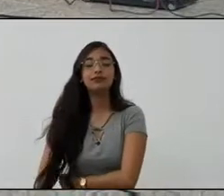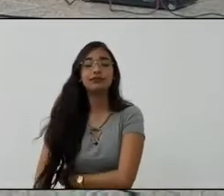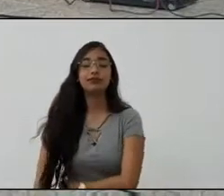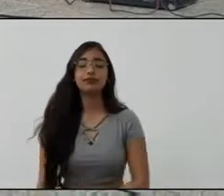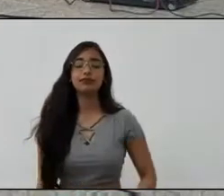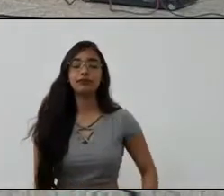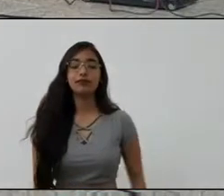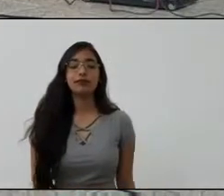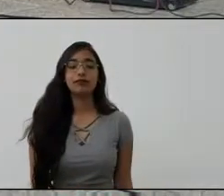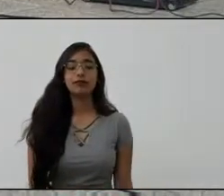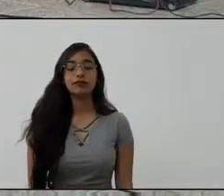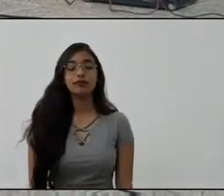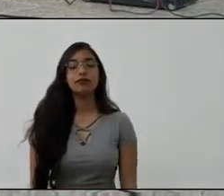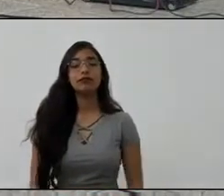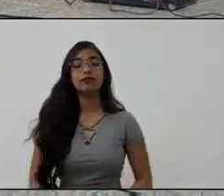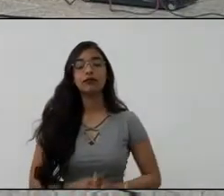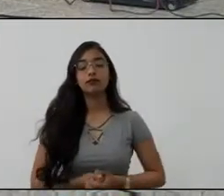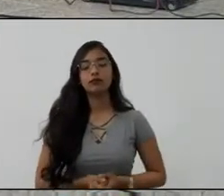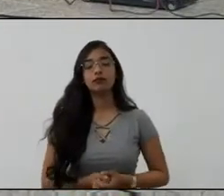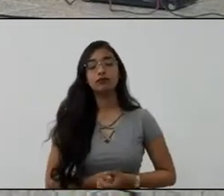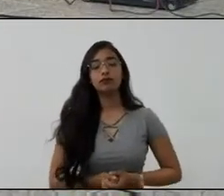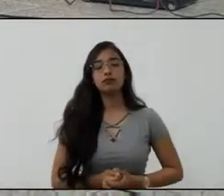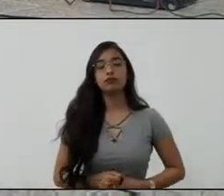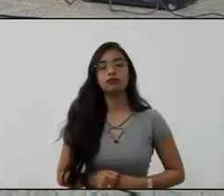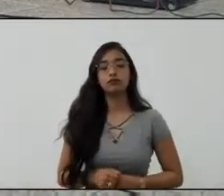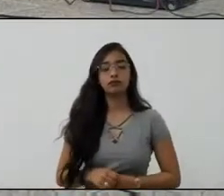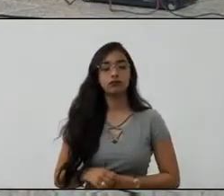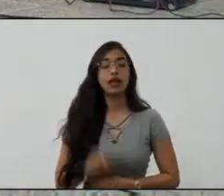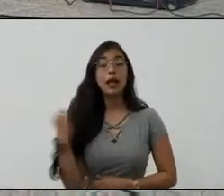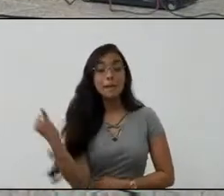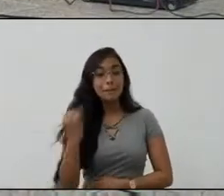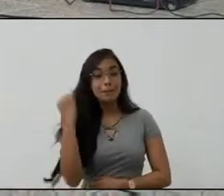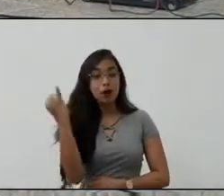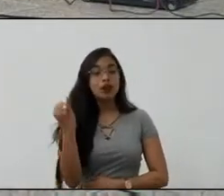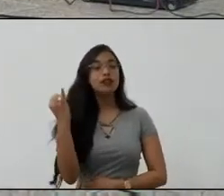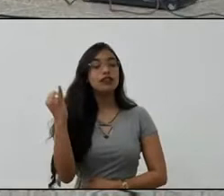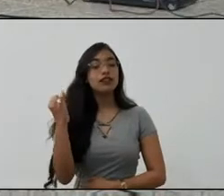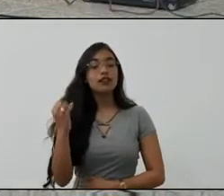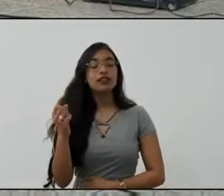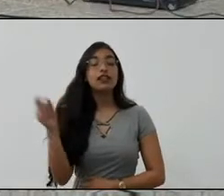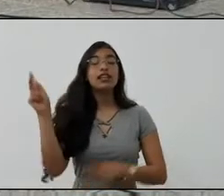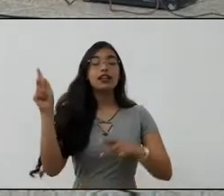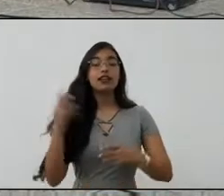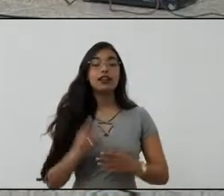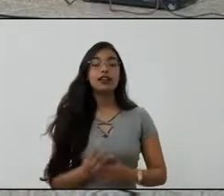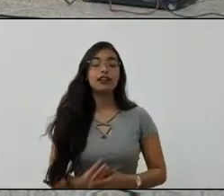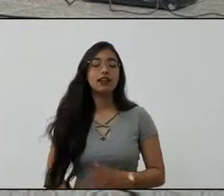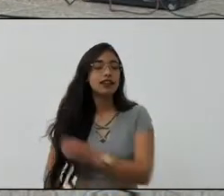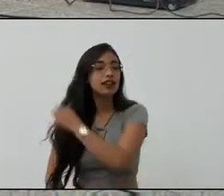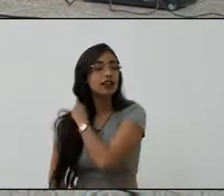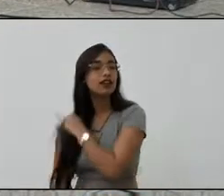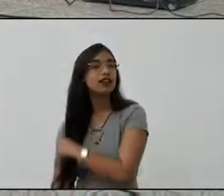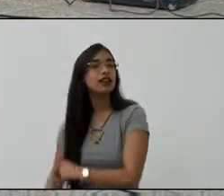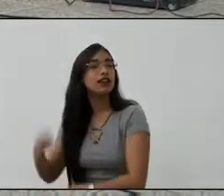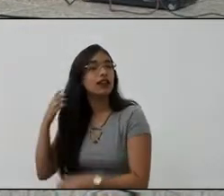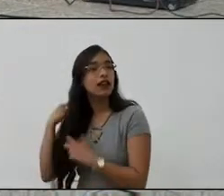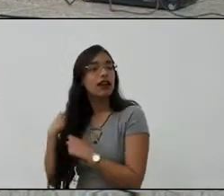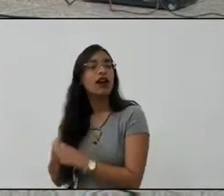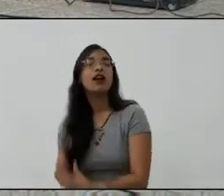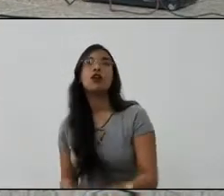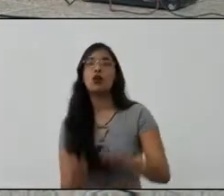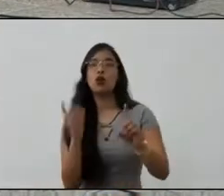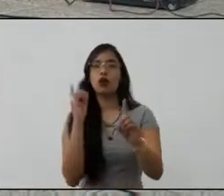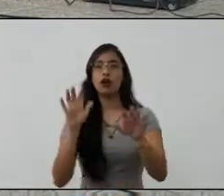vale salientar, queridos irmãos, que paz, a falta de paz, ela pode